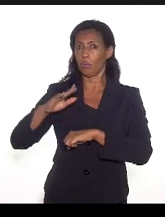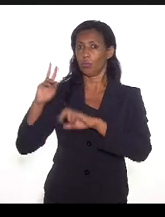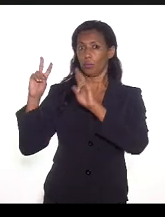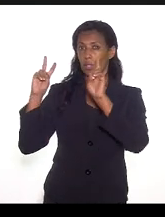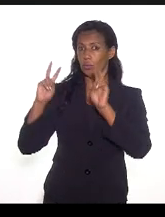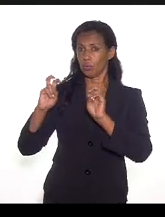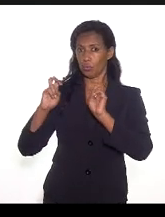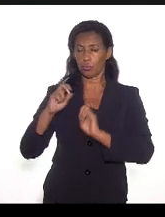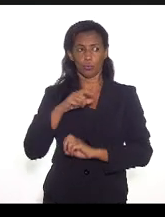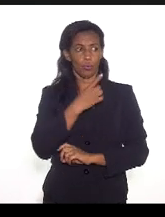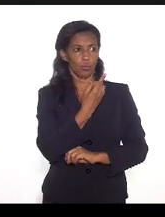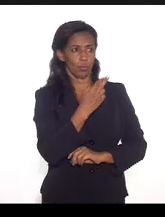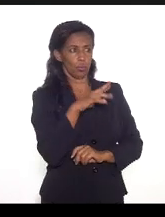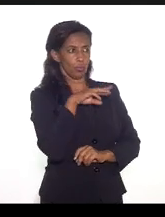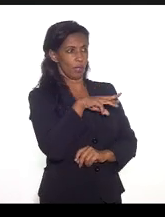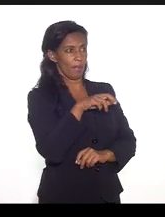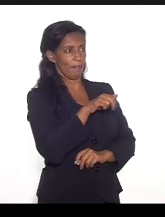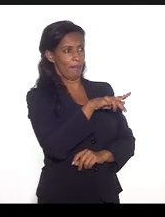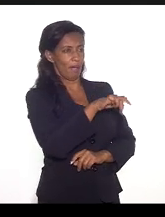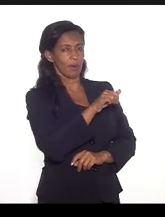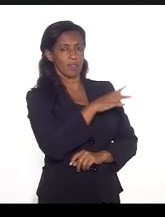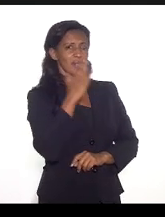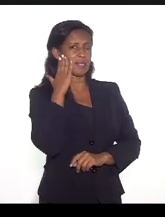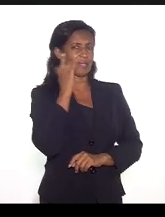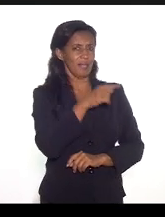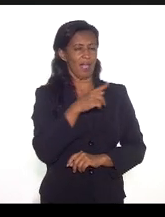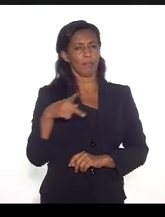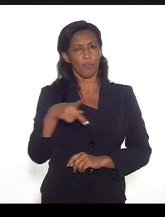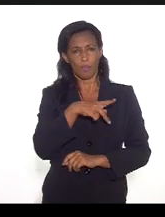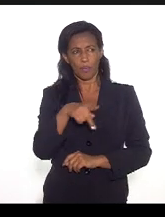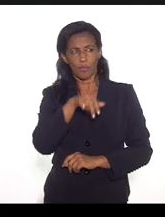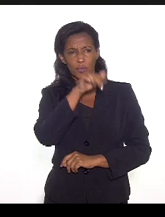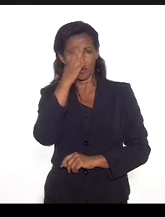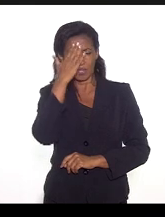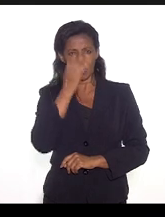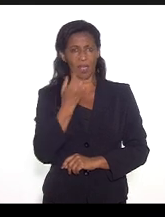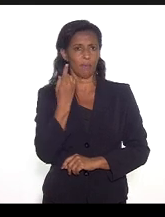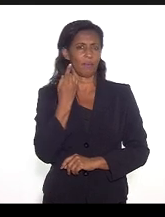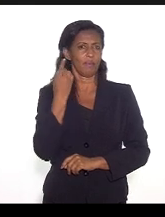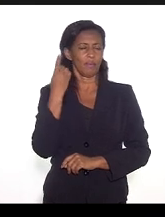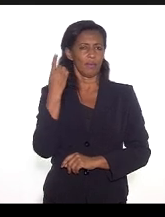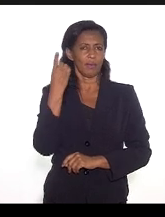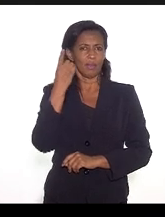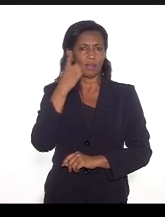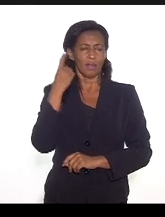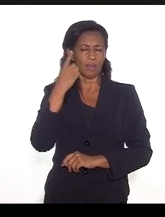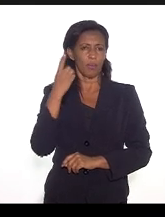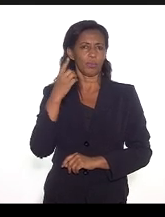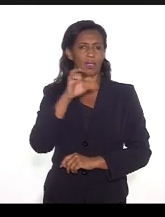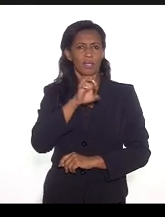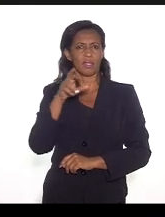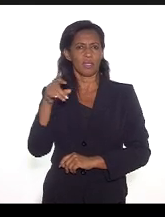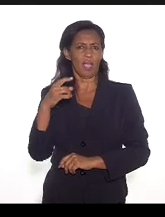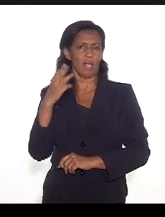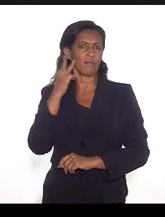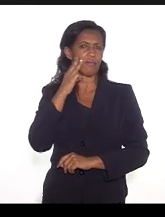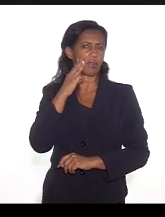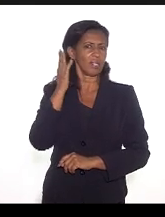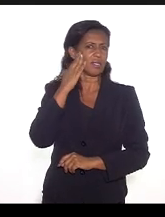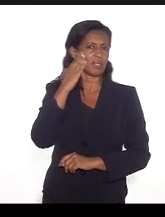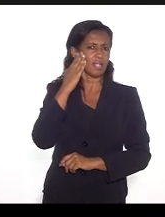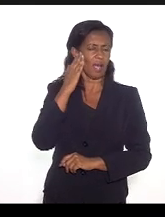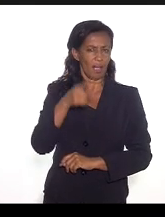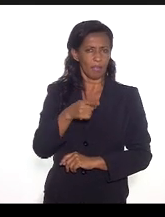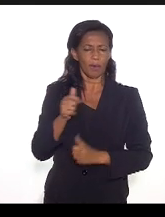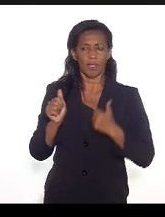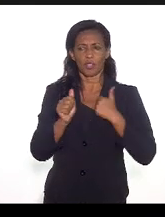A doutora Magda sabe muito bem do que eu estou falando, o professor Sergen também, o deputado Aceli, o deputado Valdec também sabem que as pressões